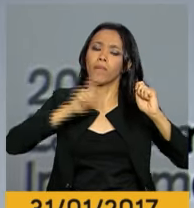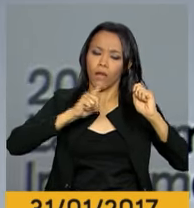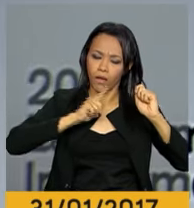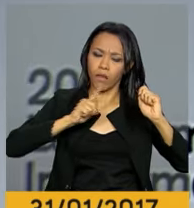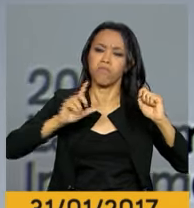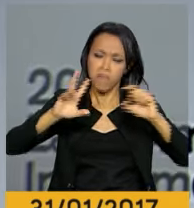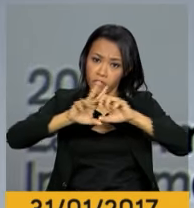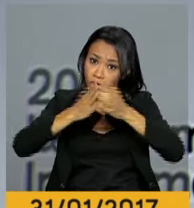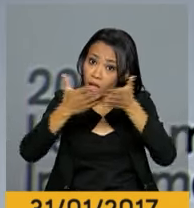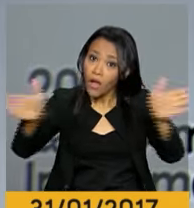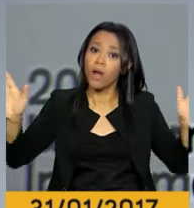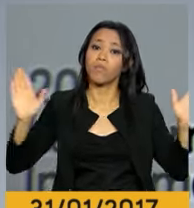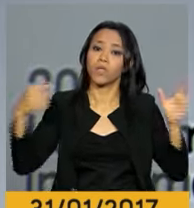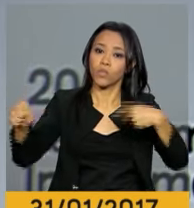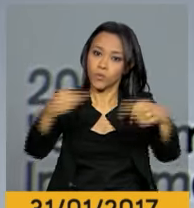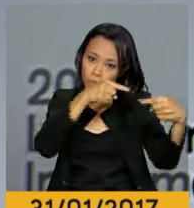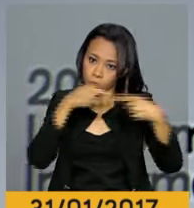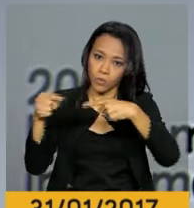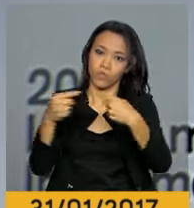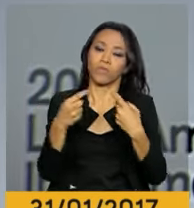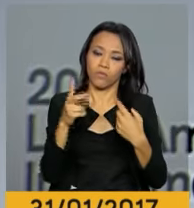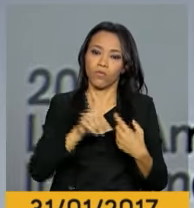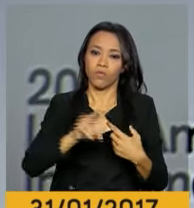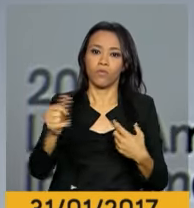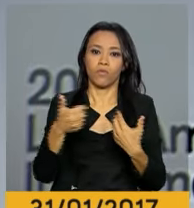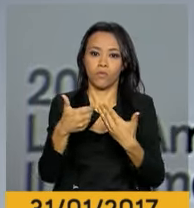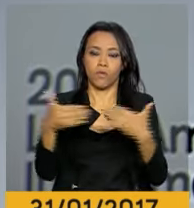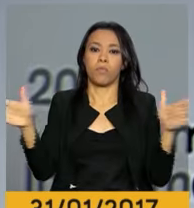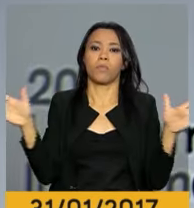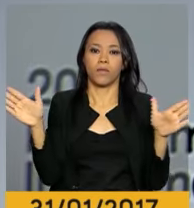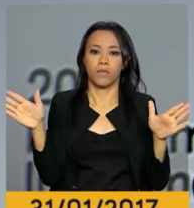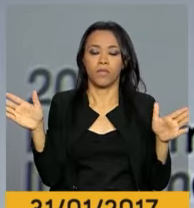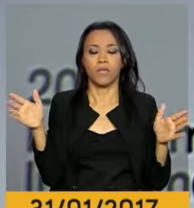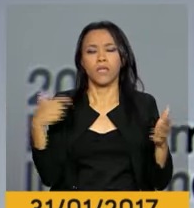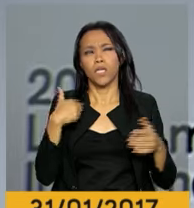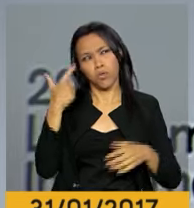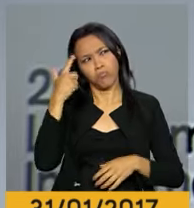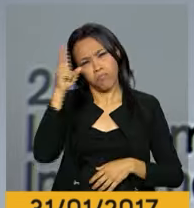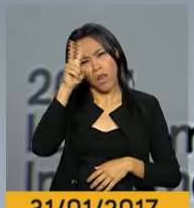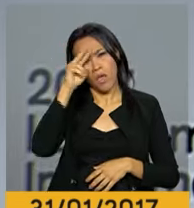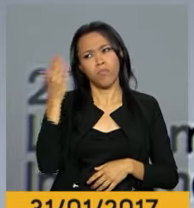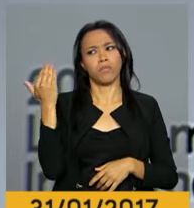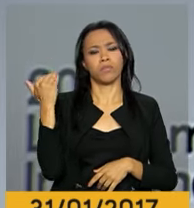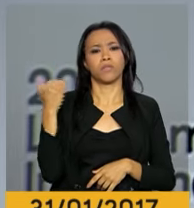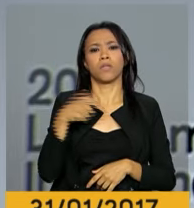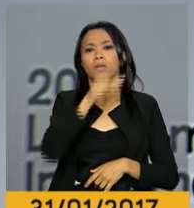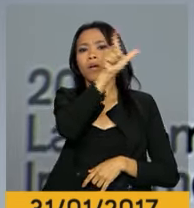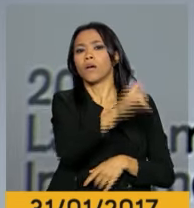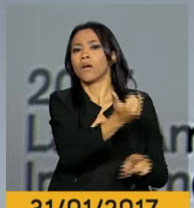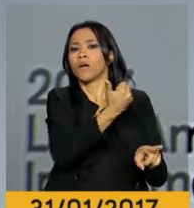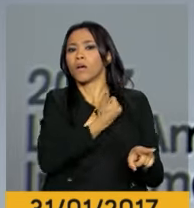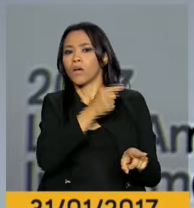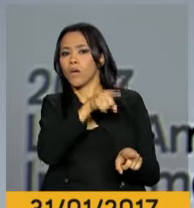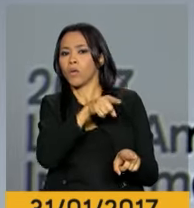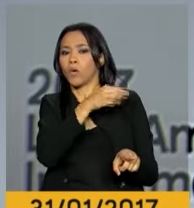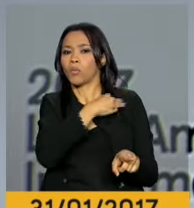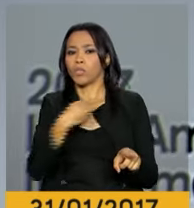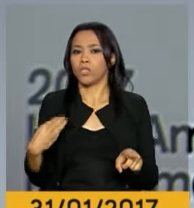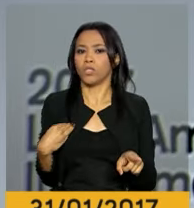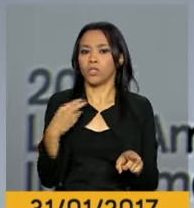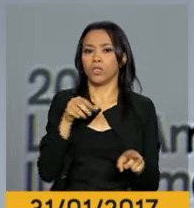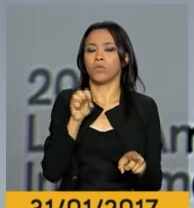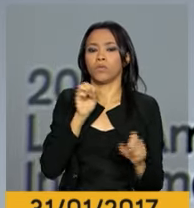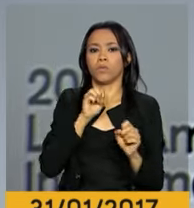amplamente debatida inicialmente eu me me recordo o Mendonça Filho me trazia as pesquisas reveladoras